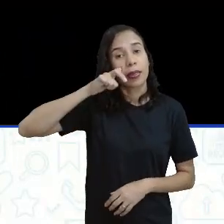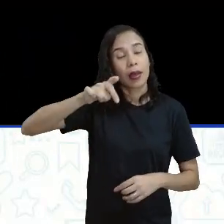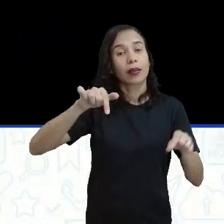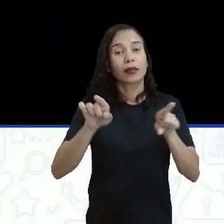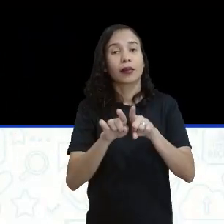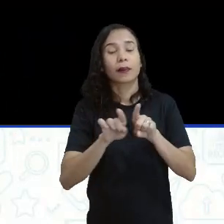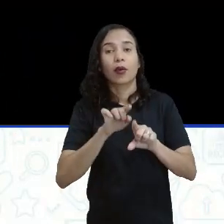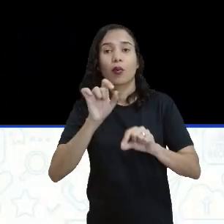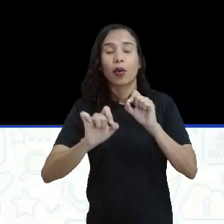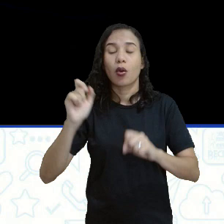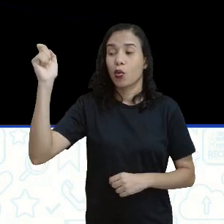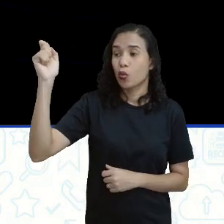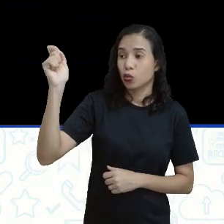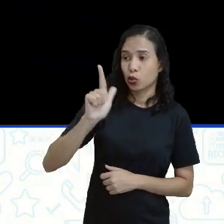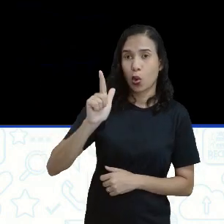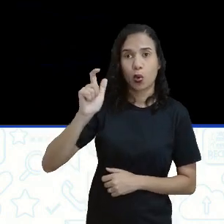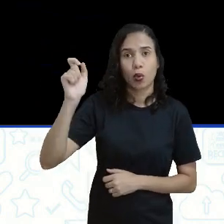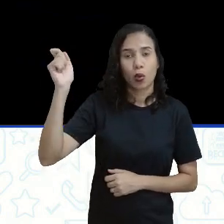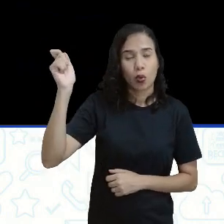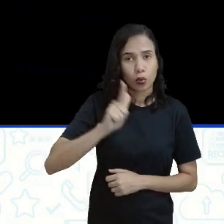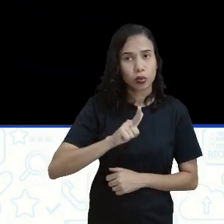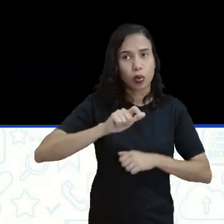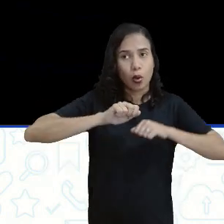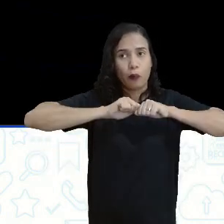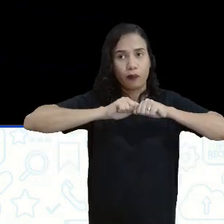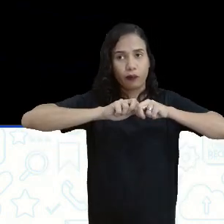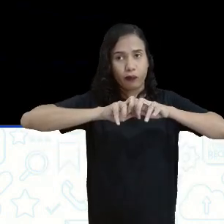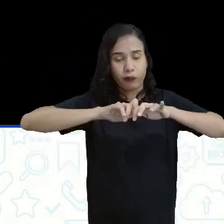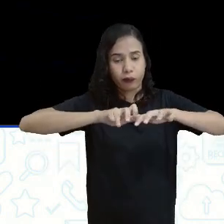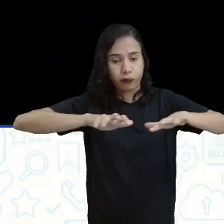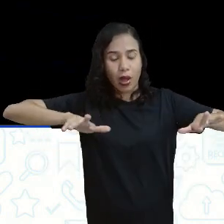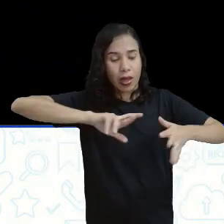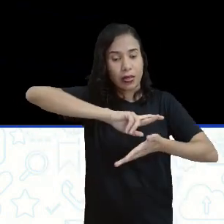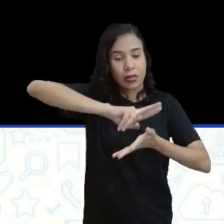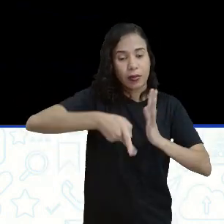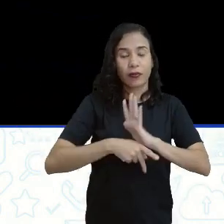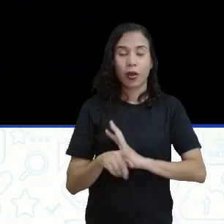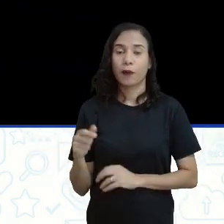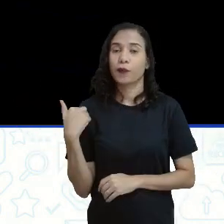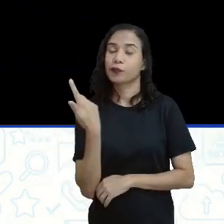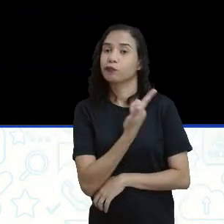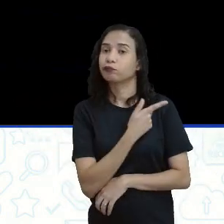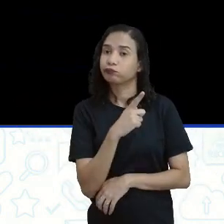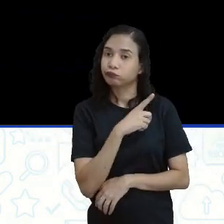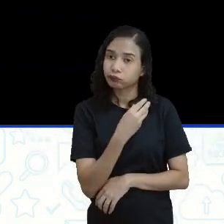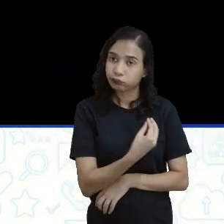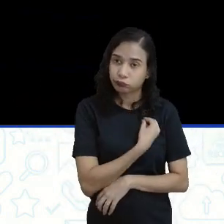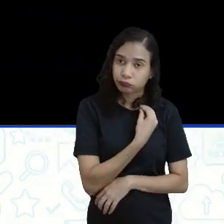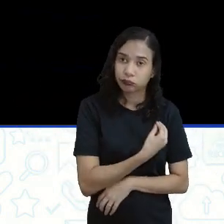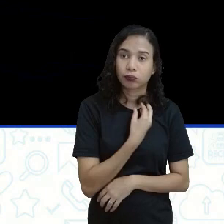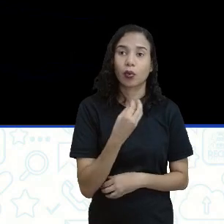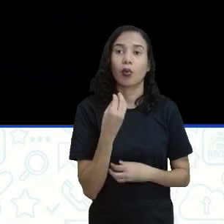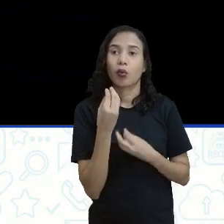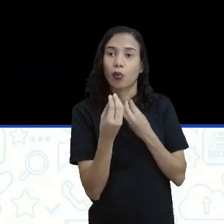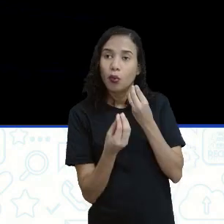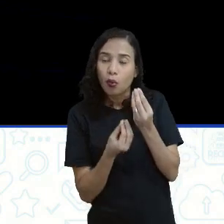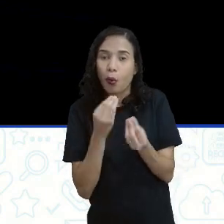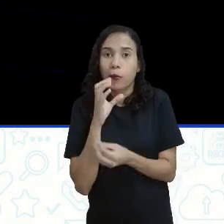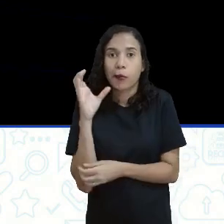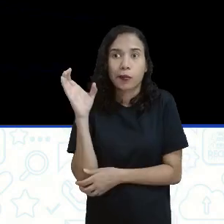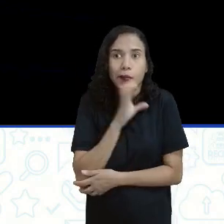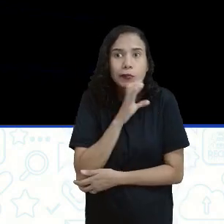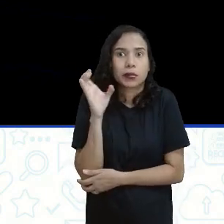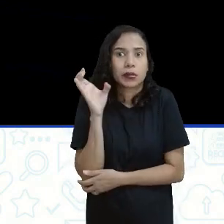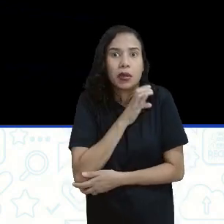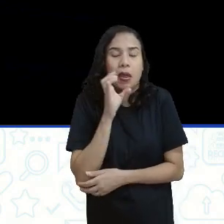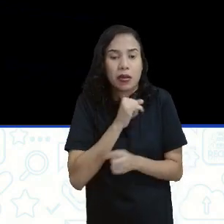interessante é que o Sol, ele emana, né, várias partículas para a gente, né, partículas, né, que vêm quentes